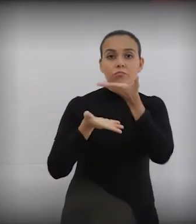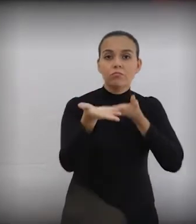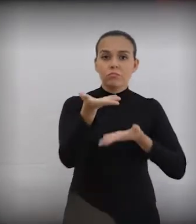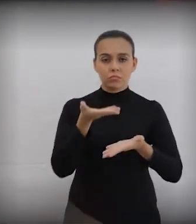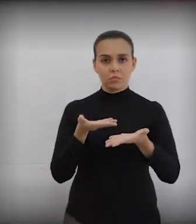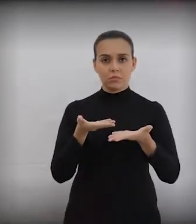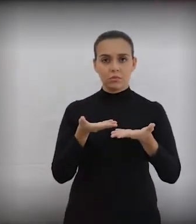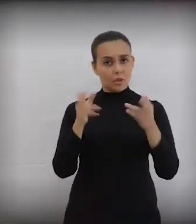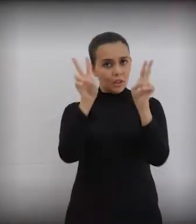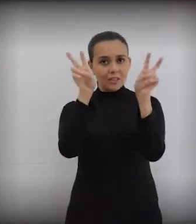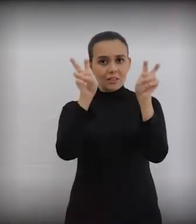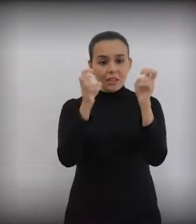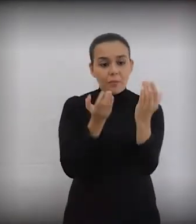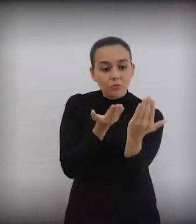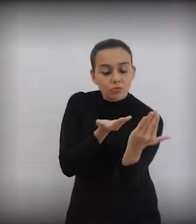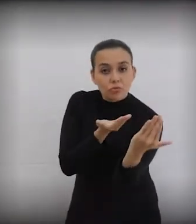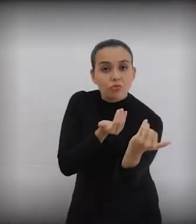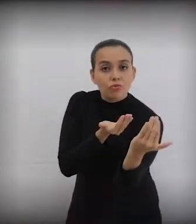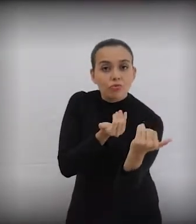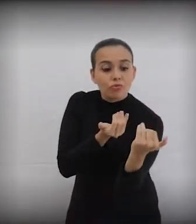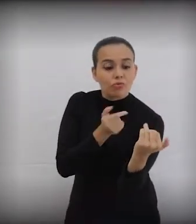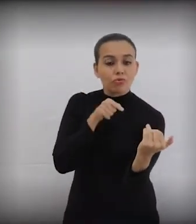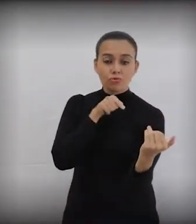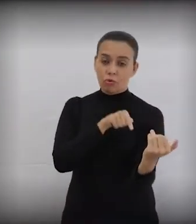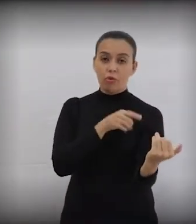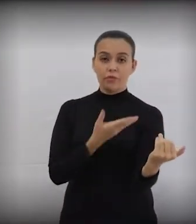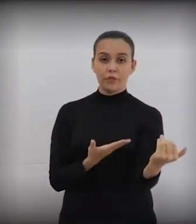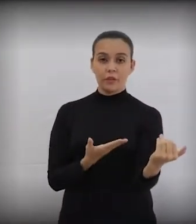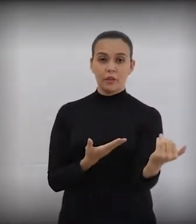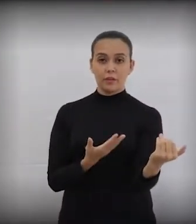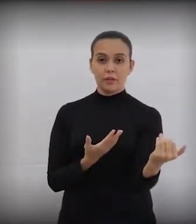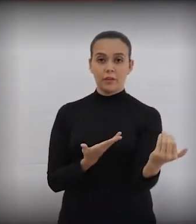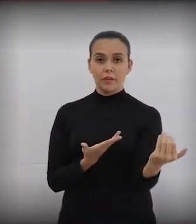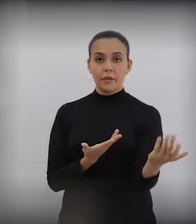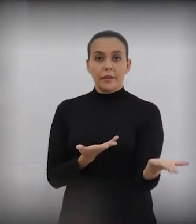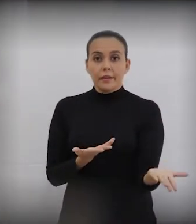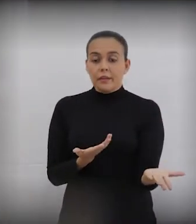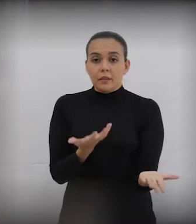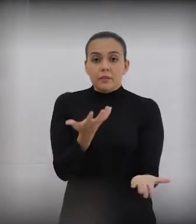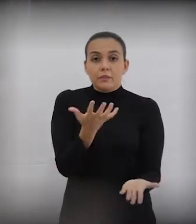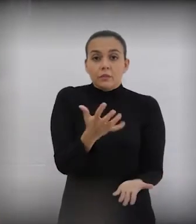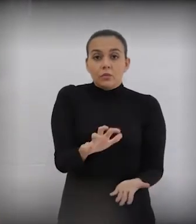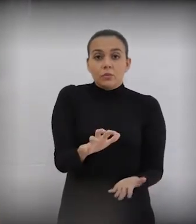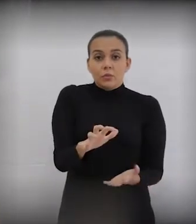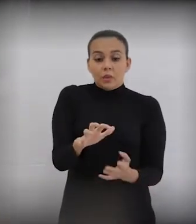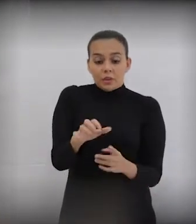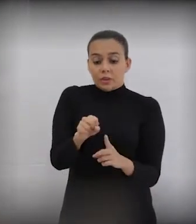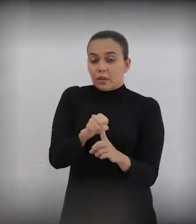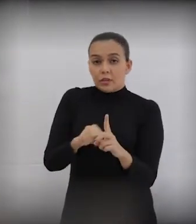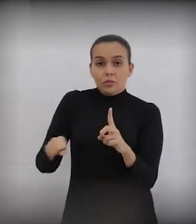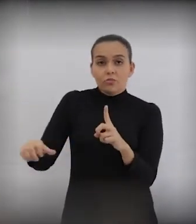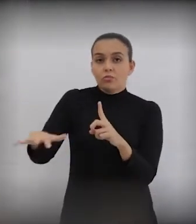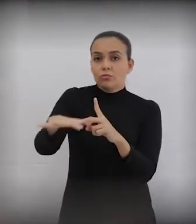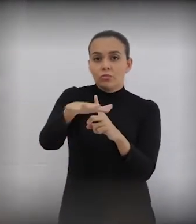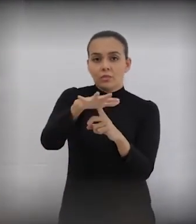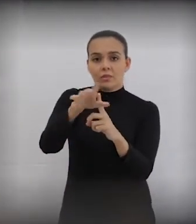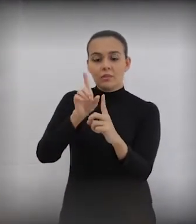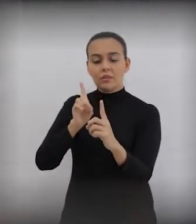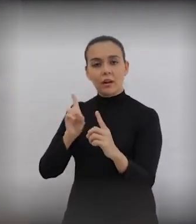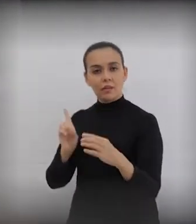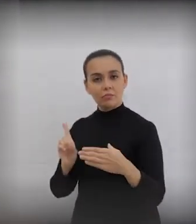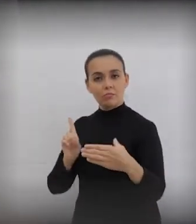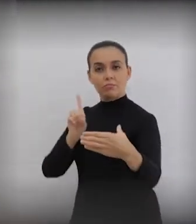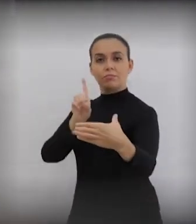de jovens que estão cada vez mais se retirando do contato com